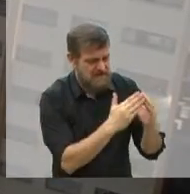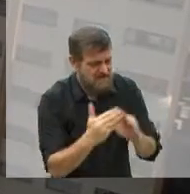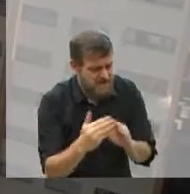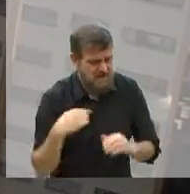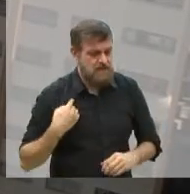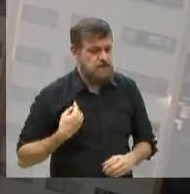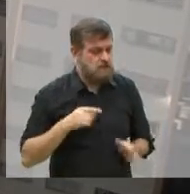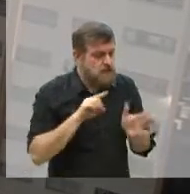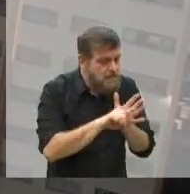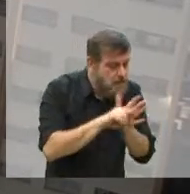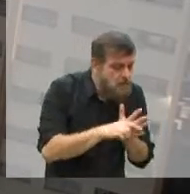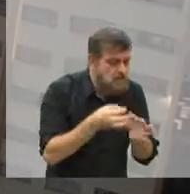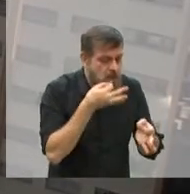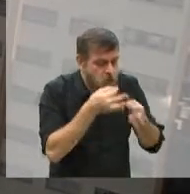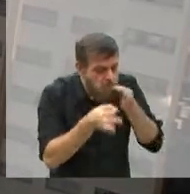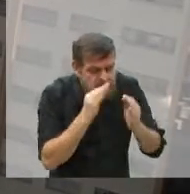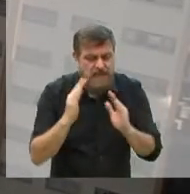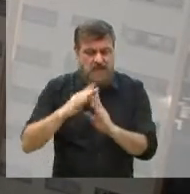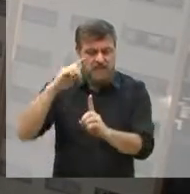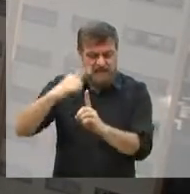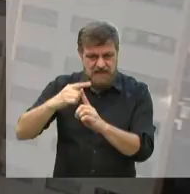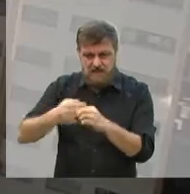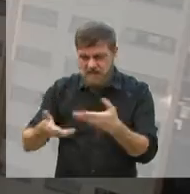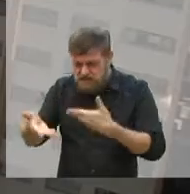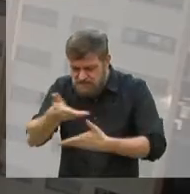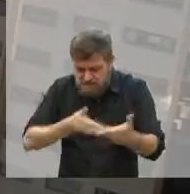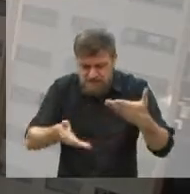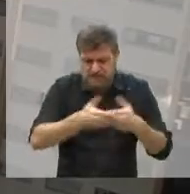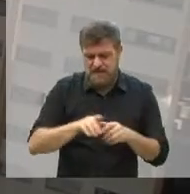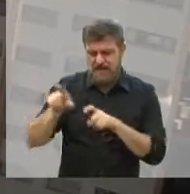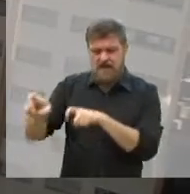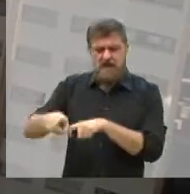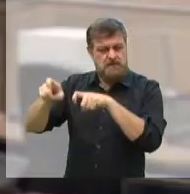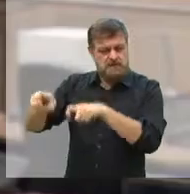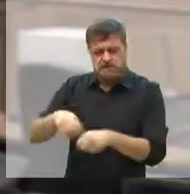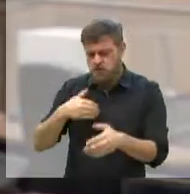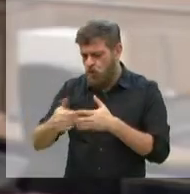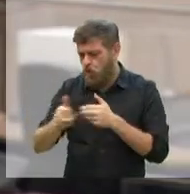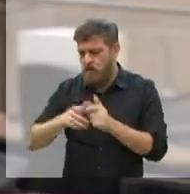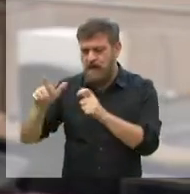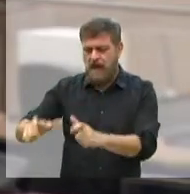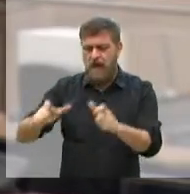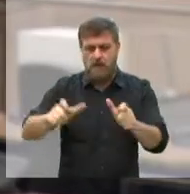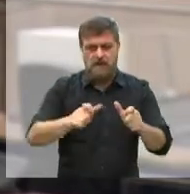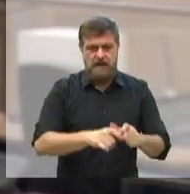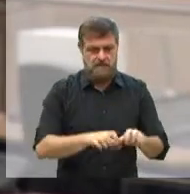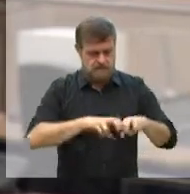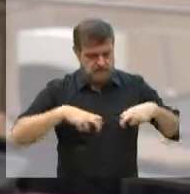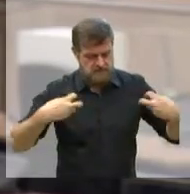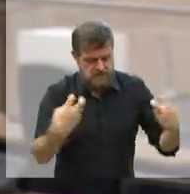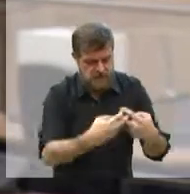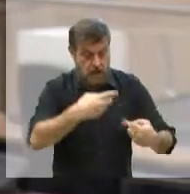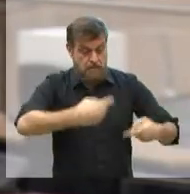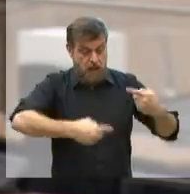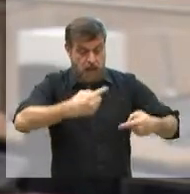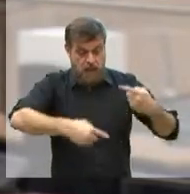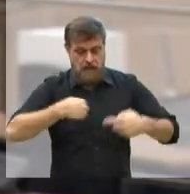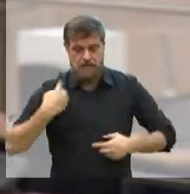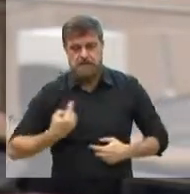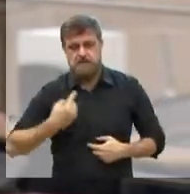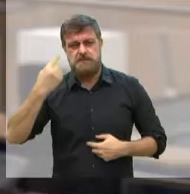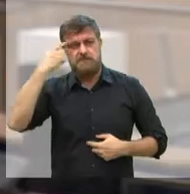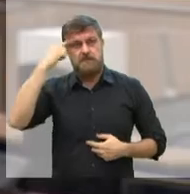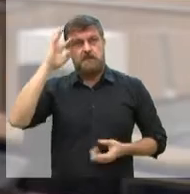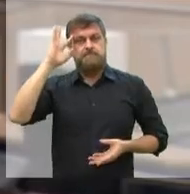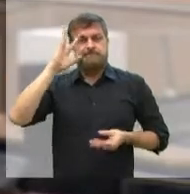das favelas, nas igrejas, nos sítios, onde era necessário, foram feitos debates para que pudéssemos produzir